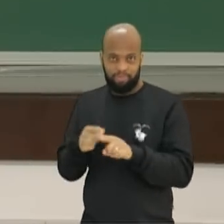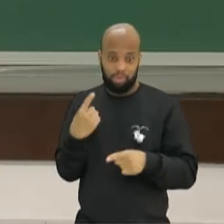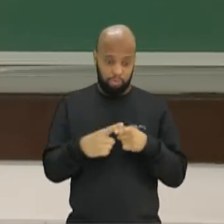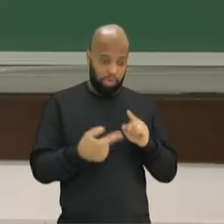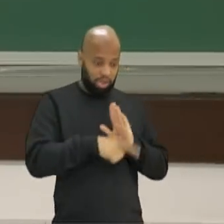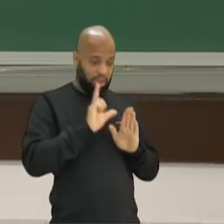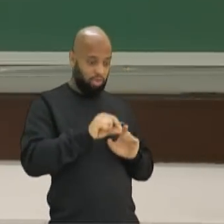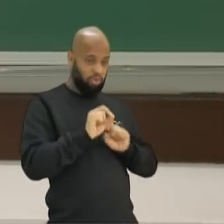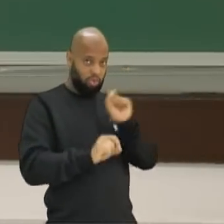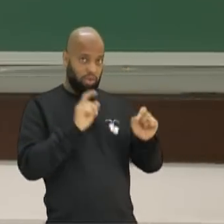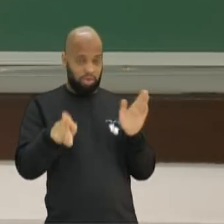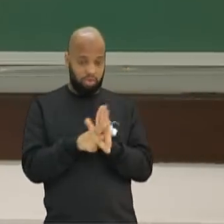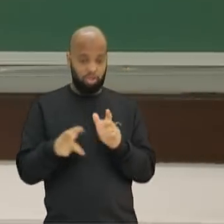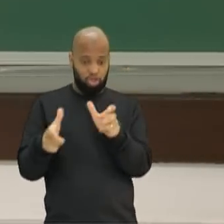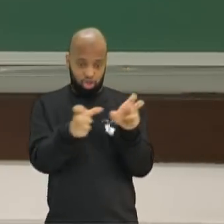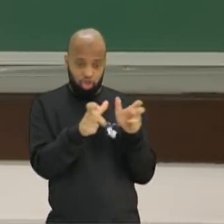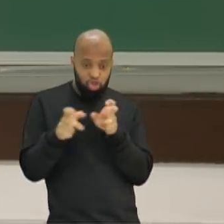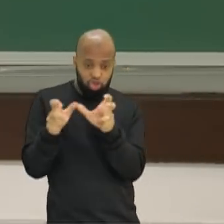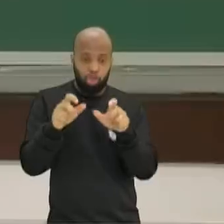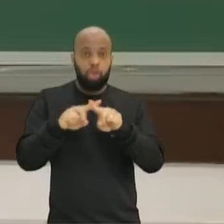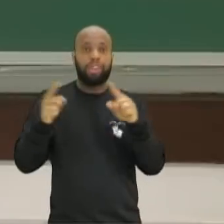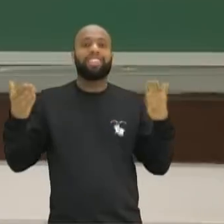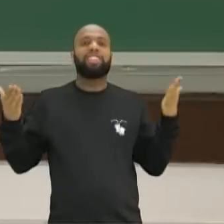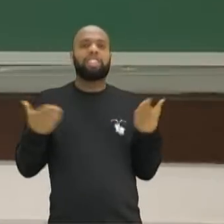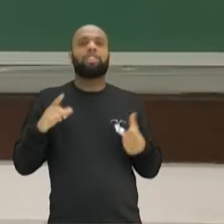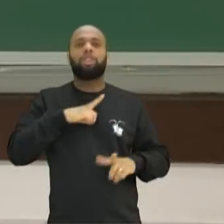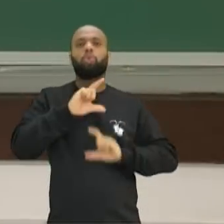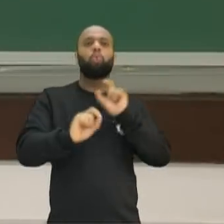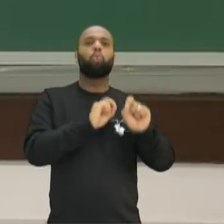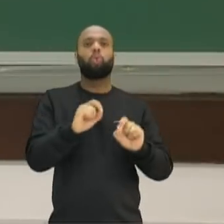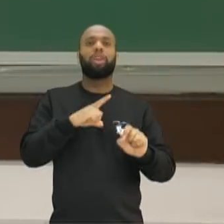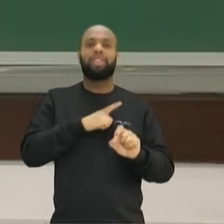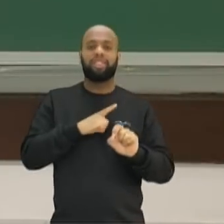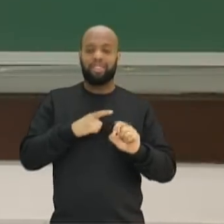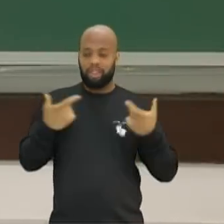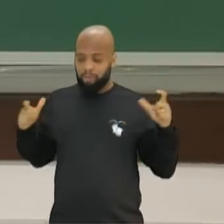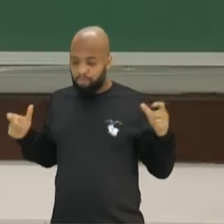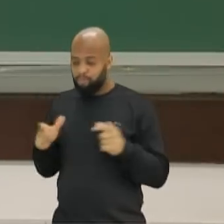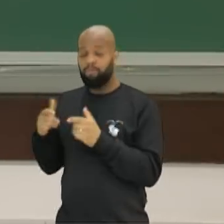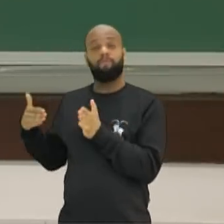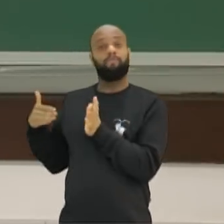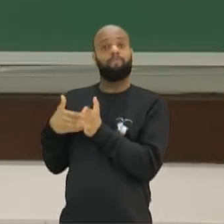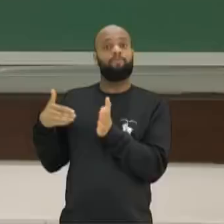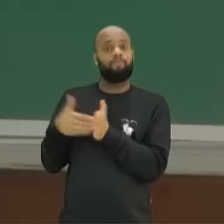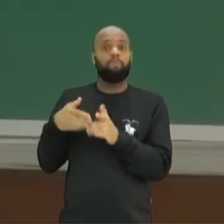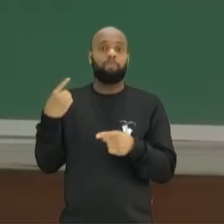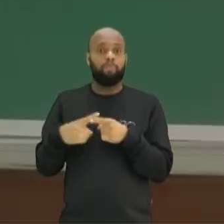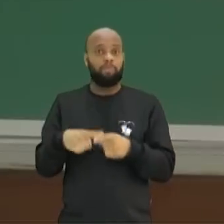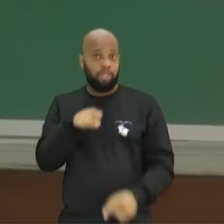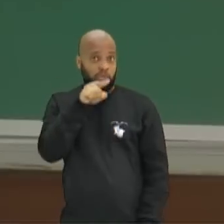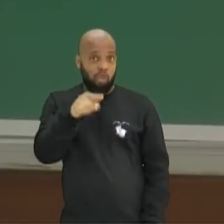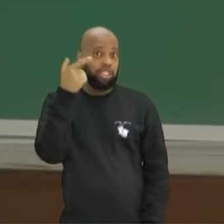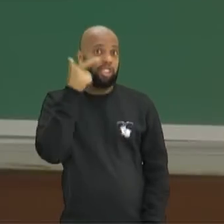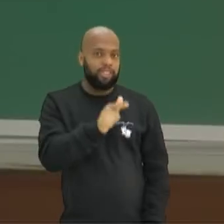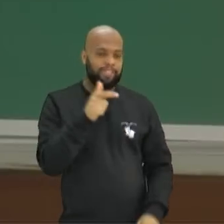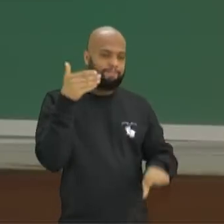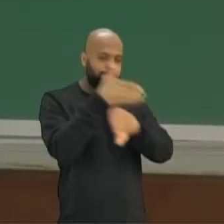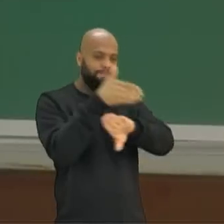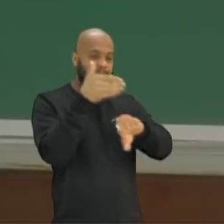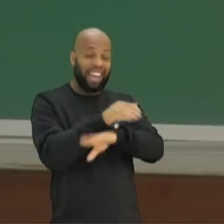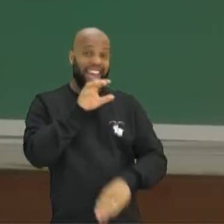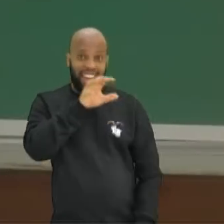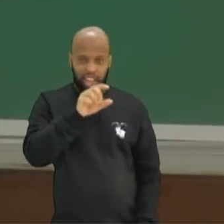o público de jogos, só que agora ele traz uma restrição ainda maior, que para que você ter acesso a